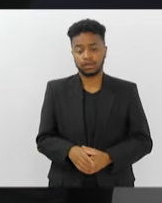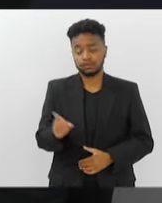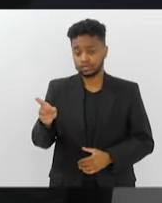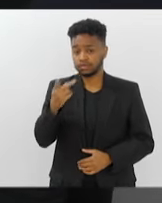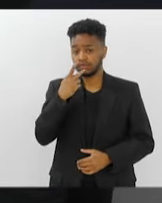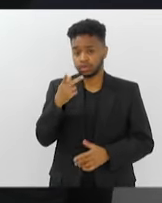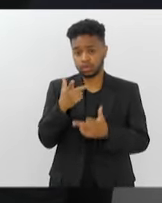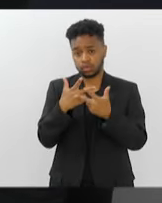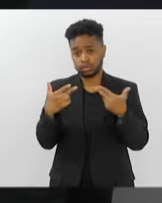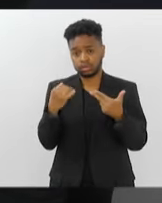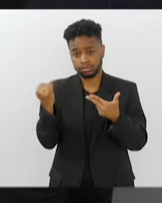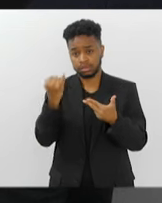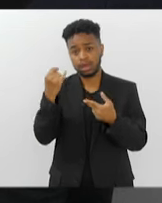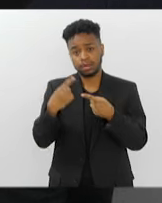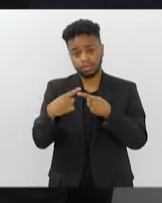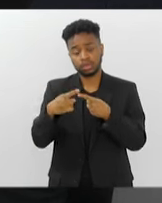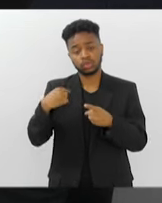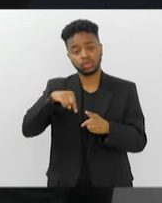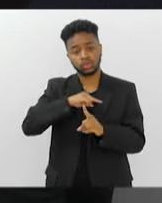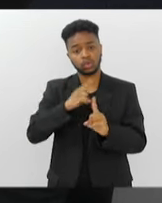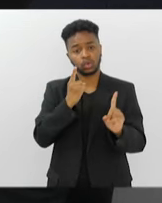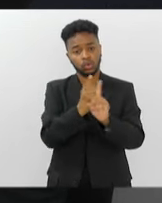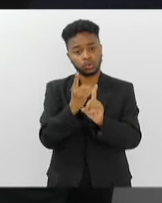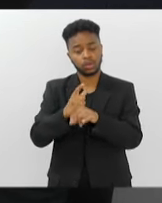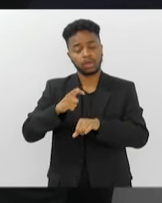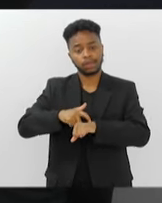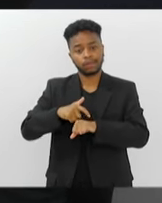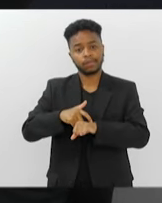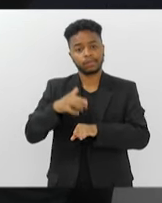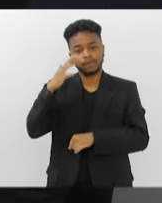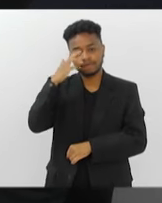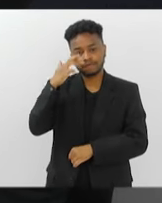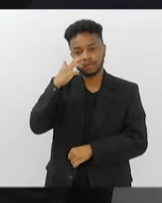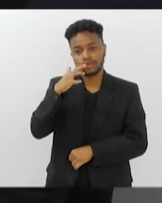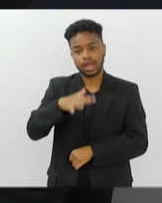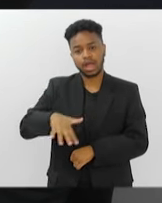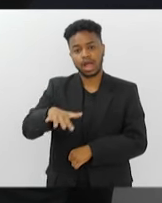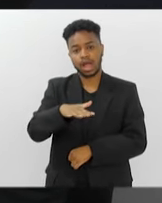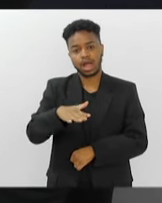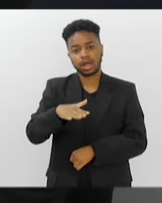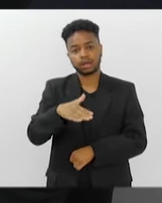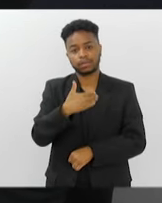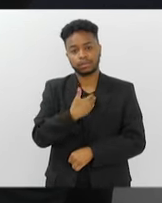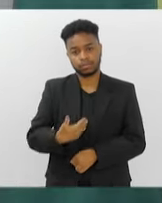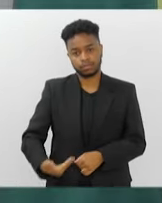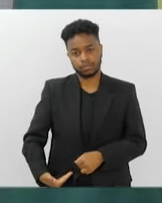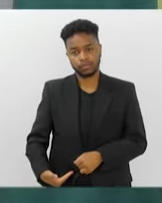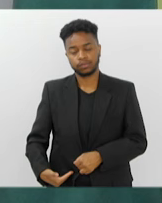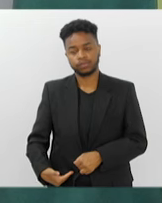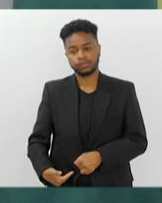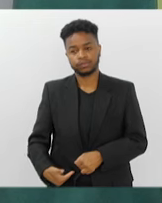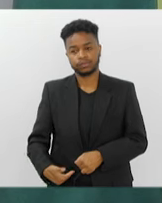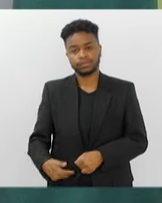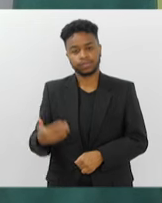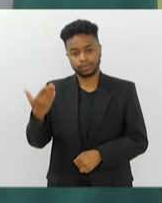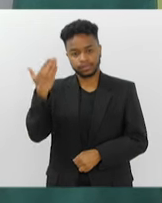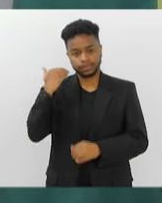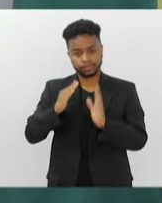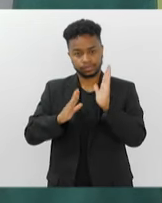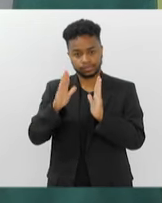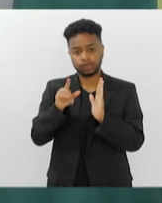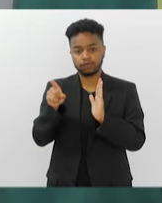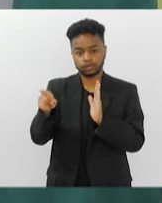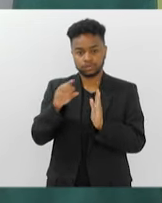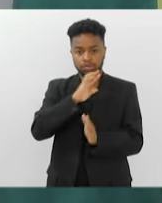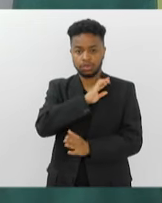indeferimento que nós encontramos nas fiscalizações dos pátios públicos a qual o na até então na época o senhor